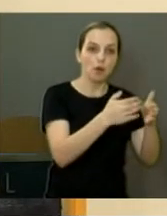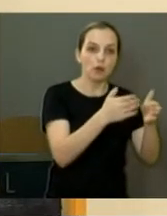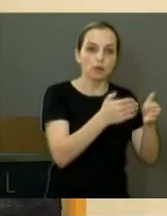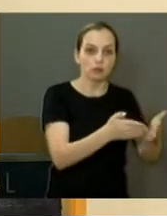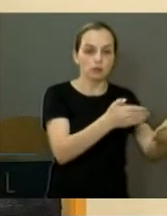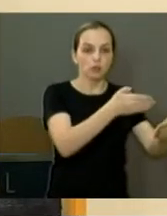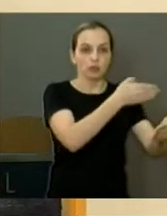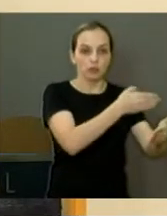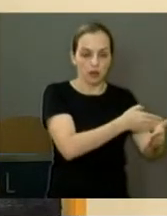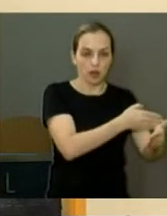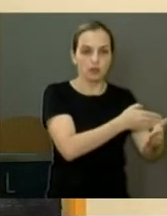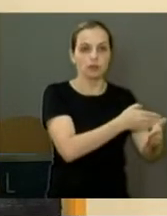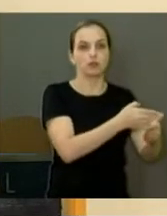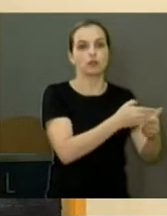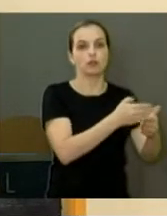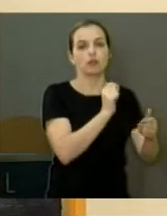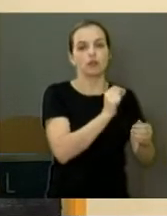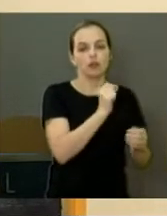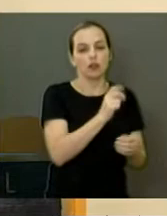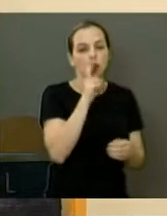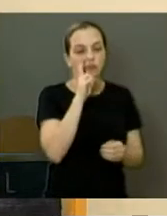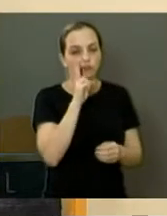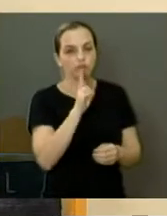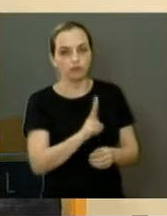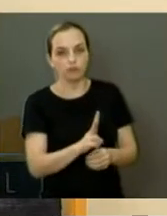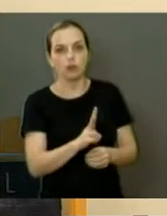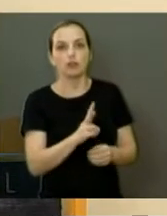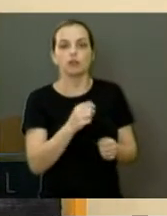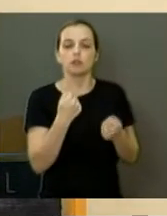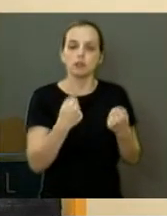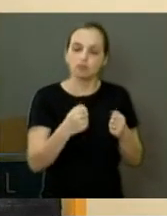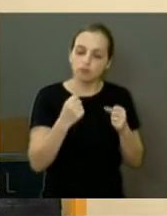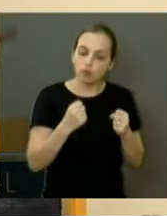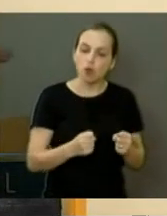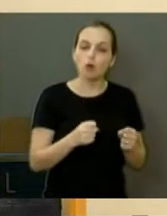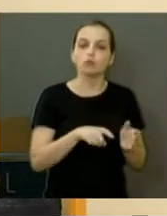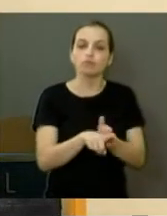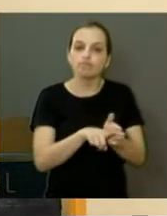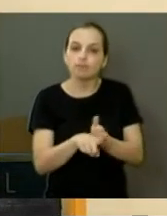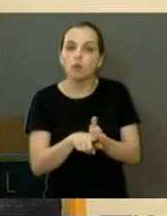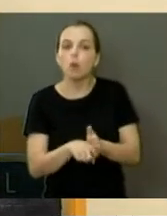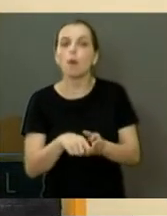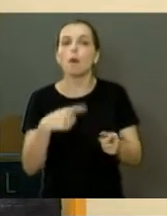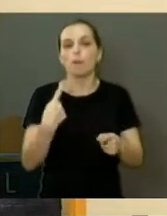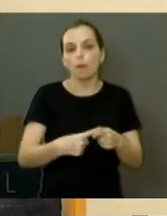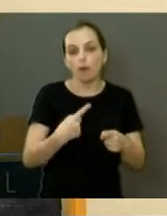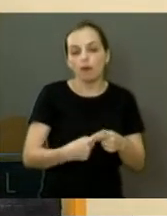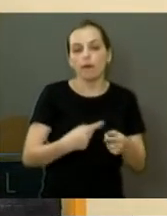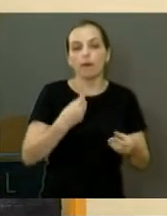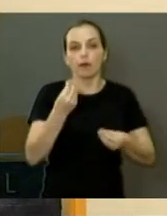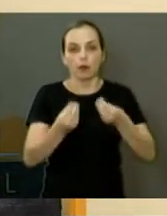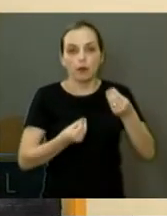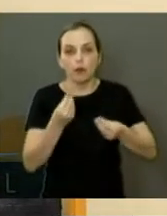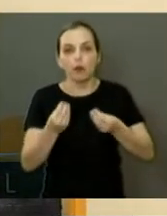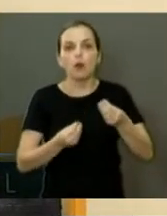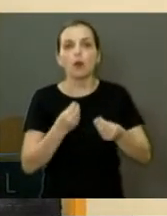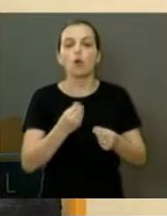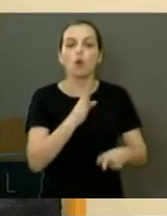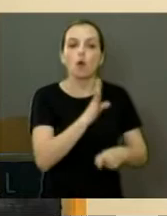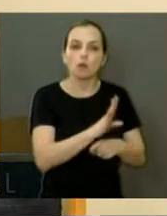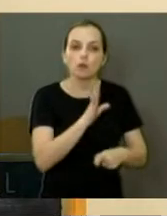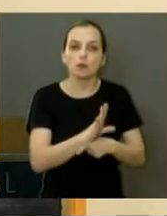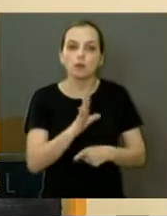essa situação no meu gabinete, seria possível verificar isso daí, qual que é o critério, qual que é o padrão do atendimento, isso daí,